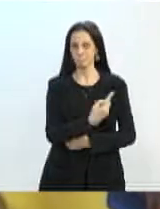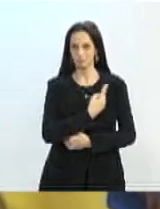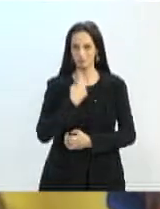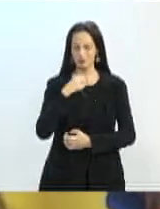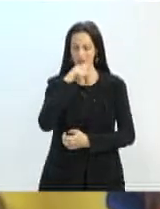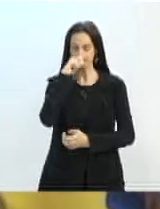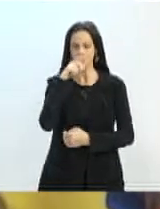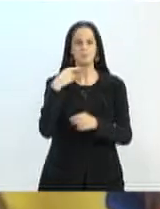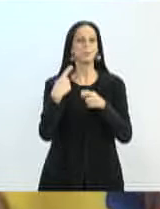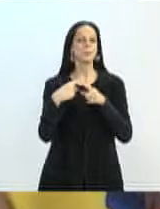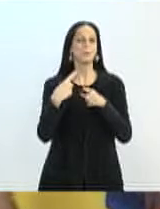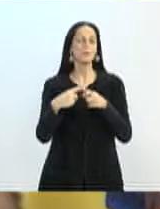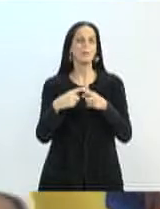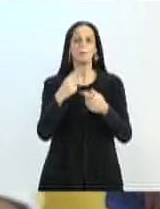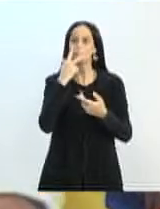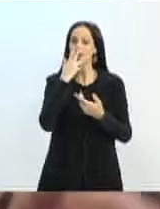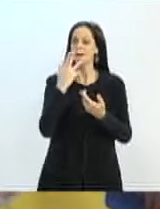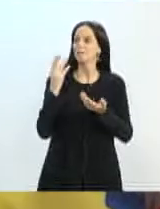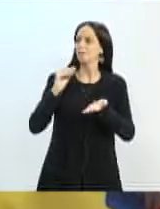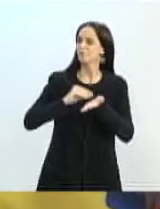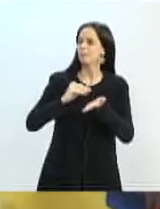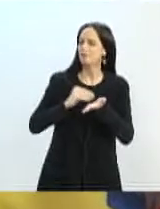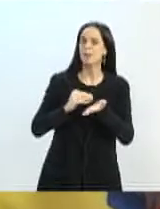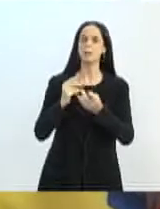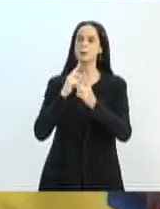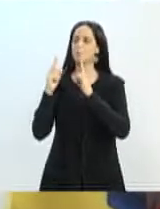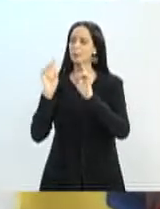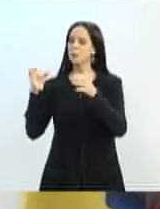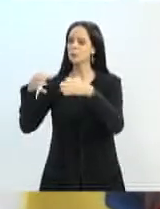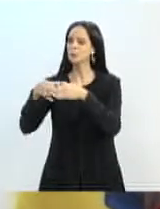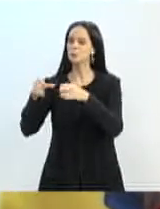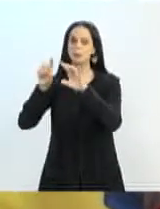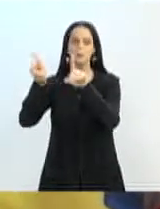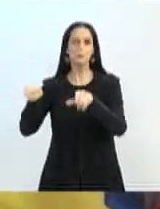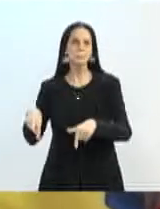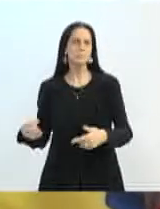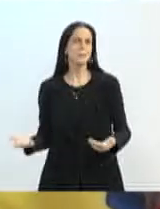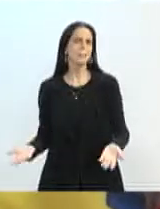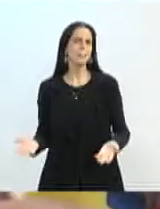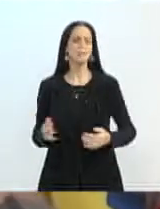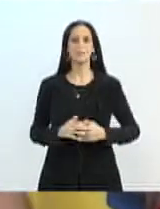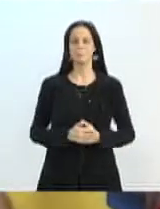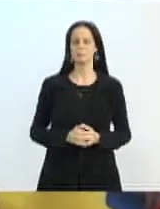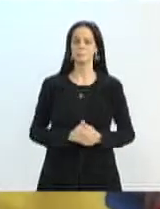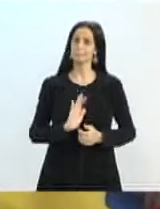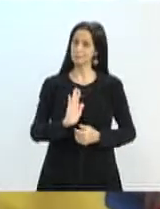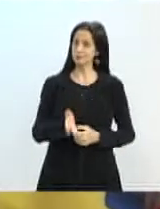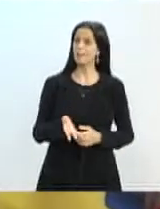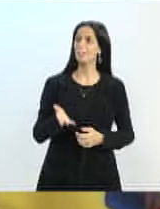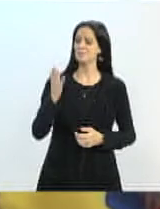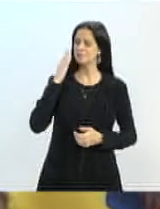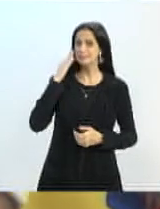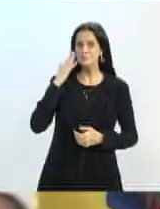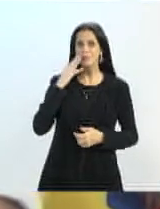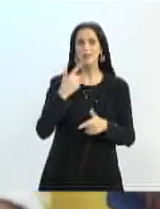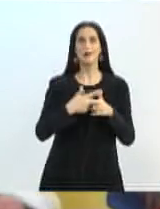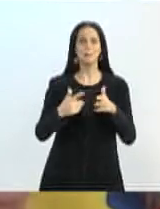construir uma narrativa, nem conversar e dialogar com os servidores, haja visto todo esse problema com relação